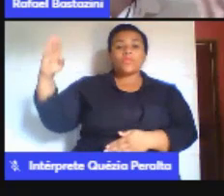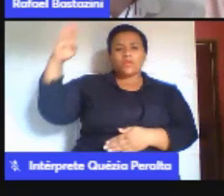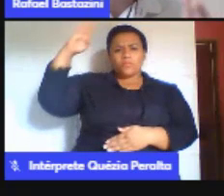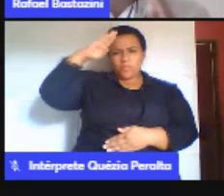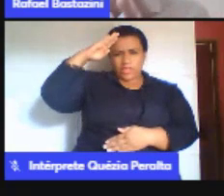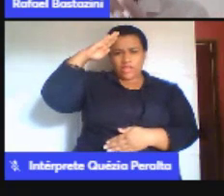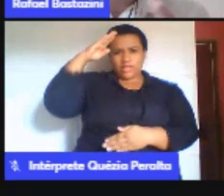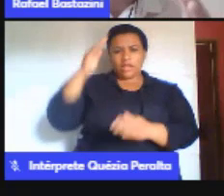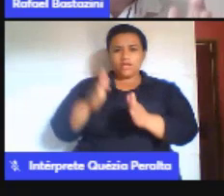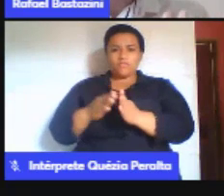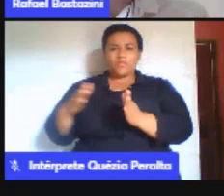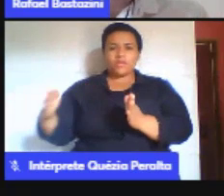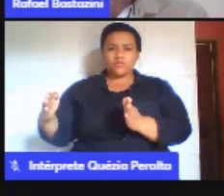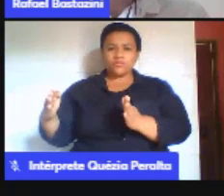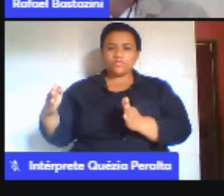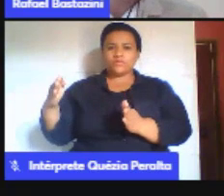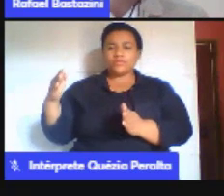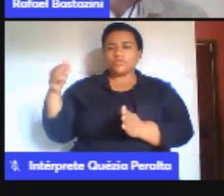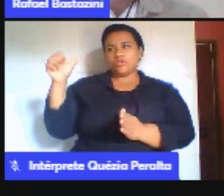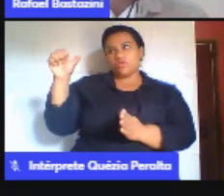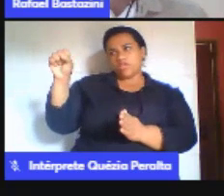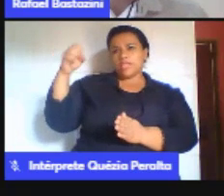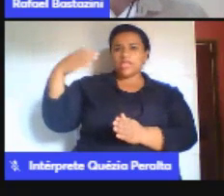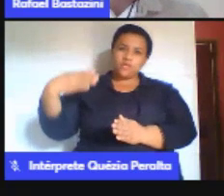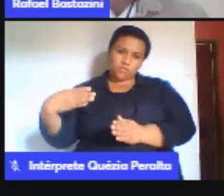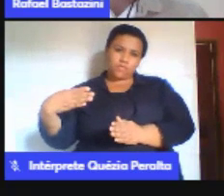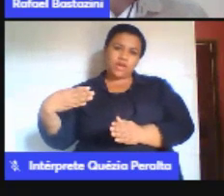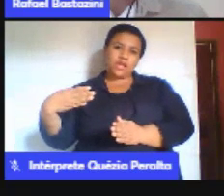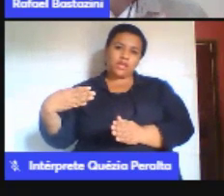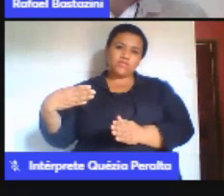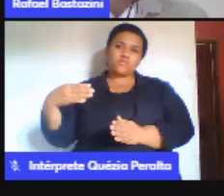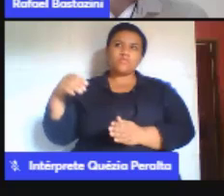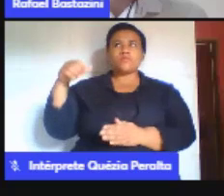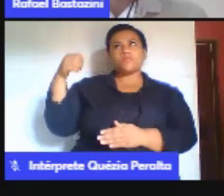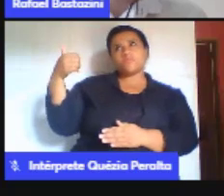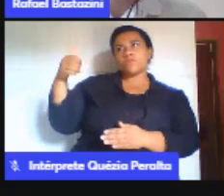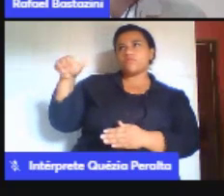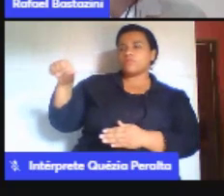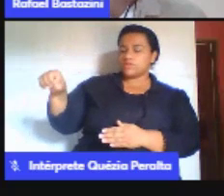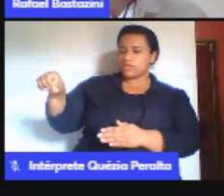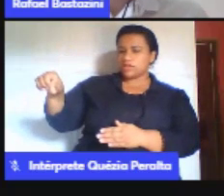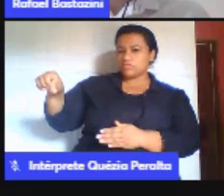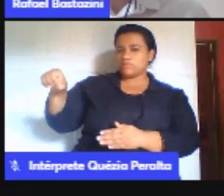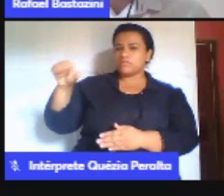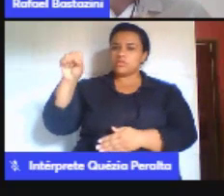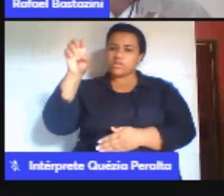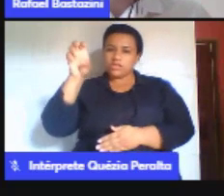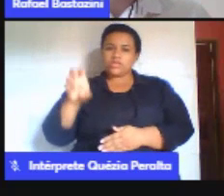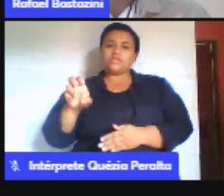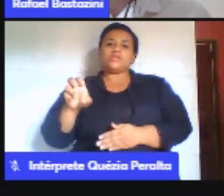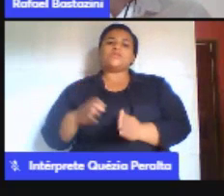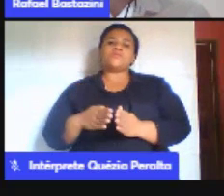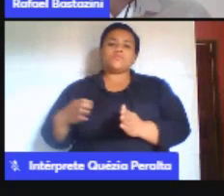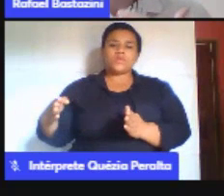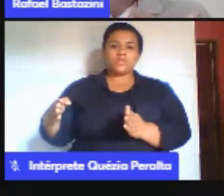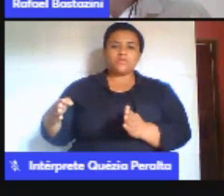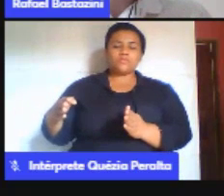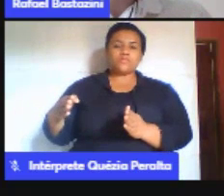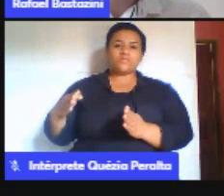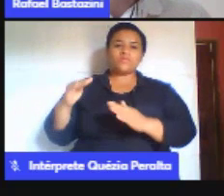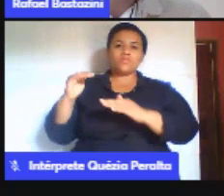então é praticamente o período da ditadura que a gente analisa nessas placas, com esse material que a gente produziu. Nós vamos ter pela primeira vez